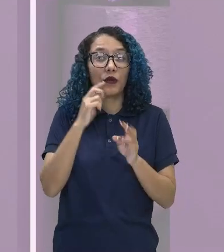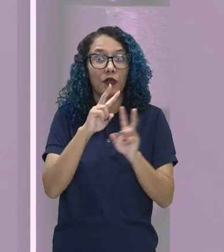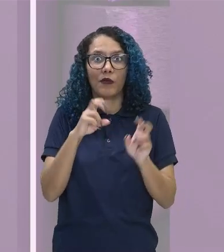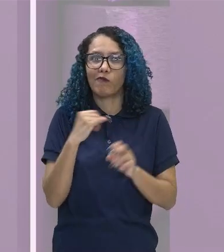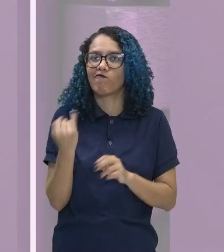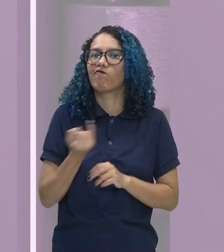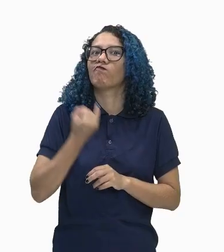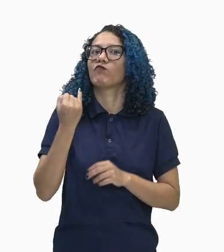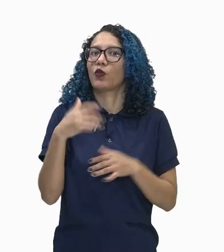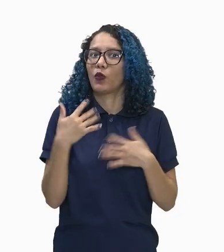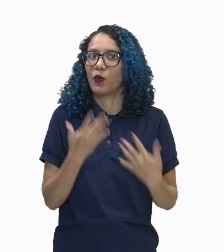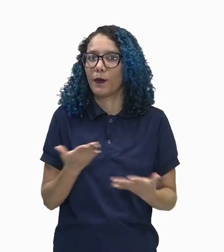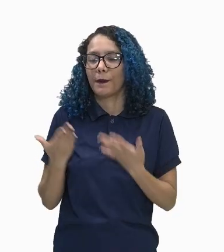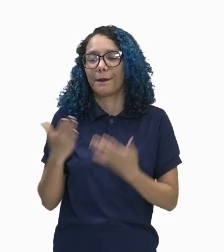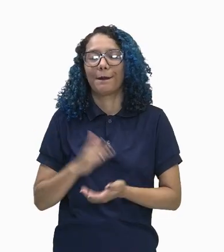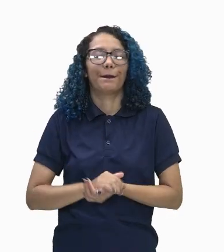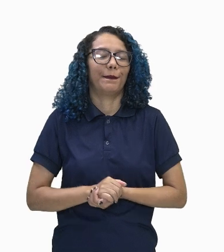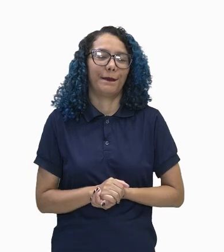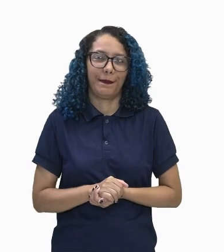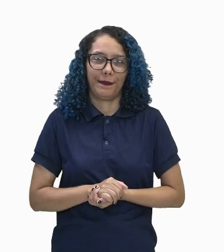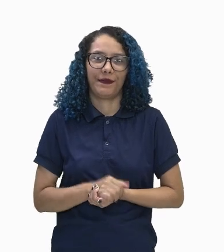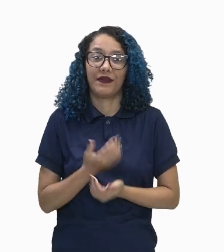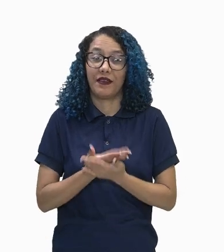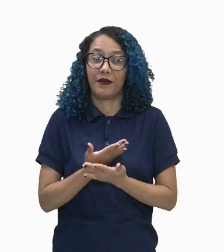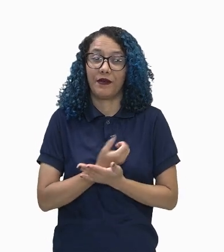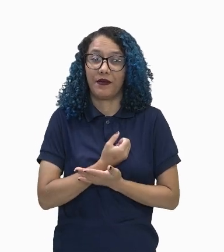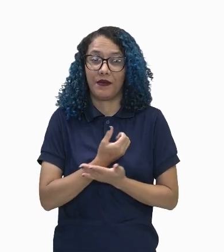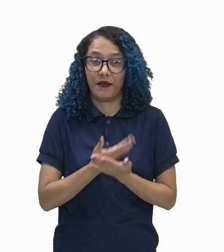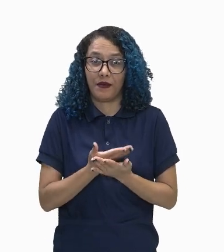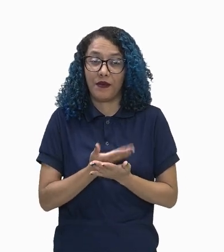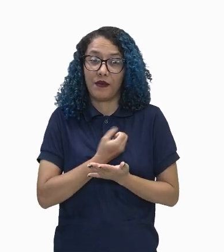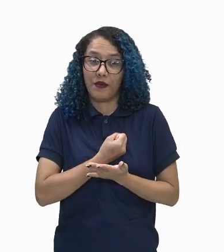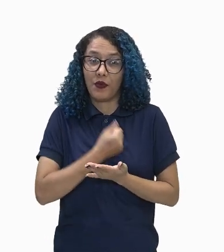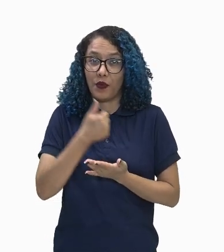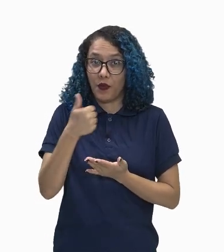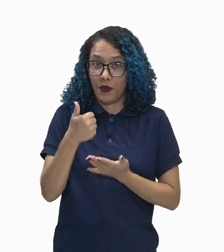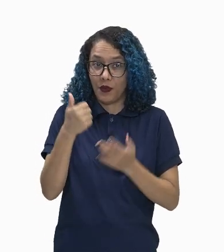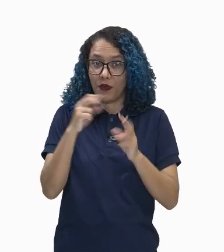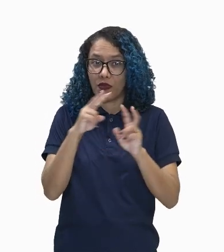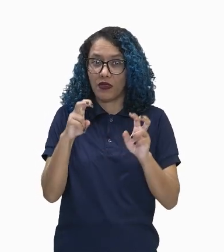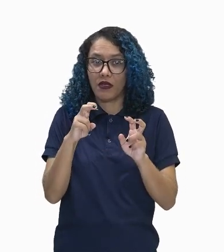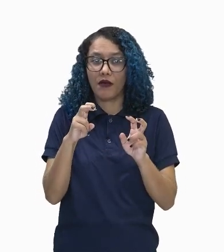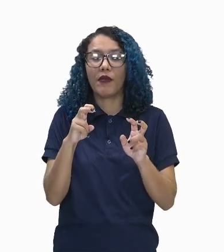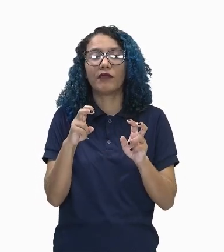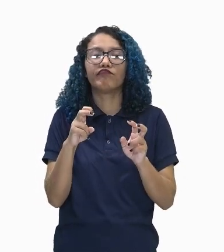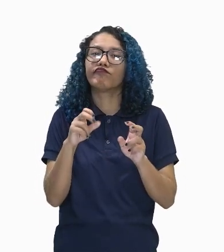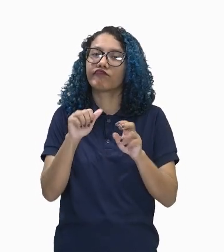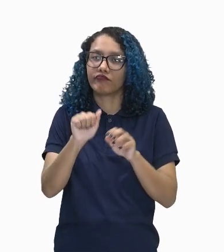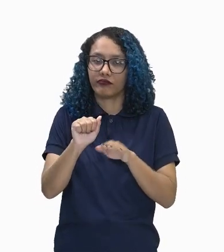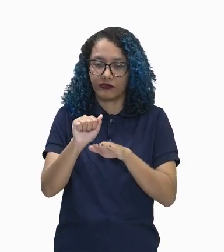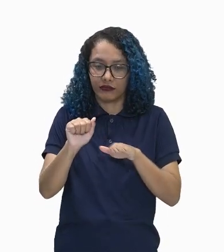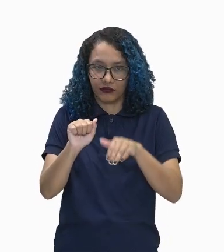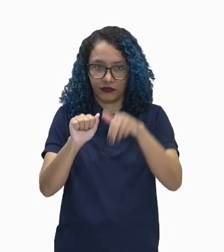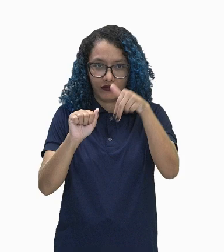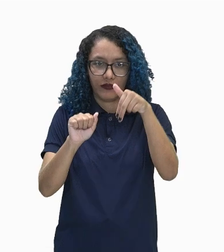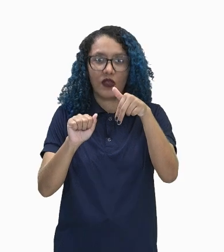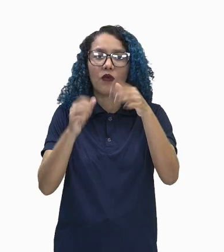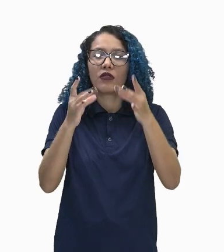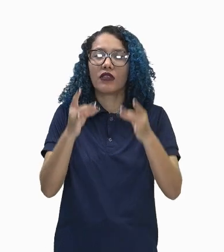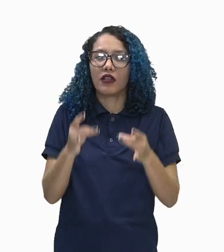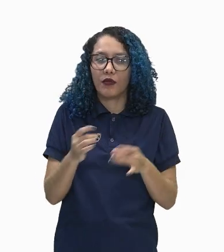importante. Acompanhe aqui comigo. Aula de número 1, objetos de conhecimento, notação científica,